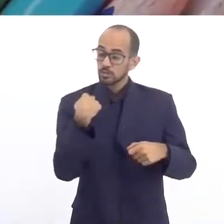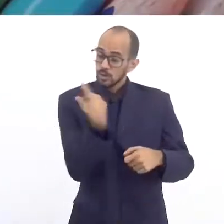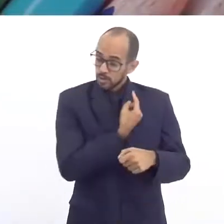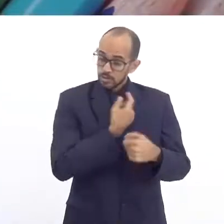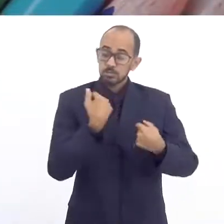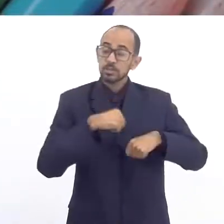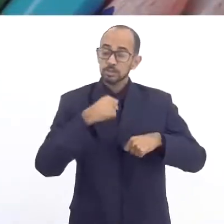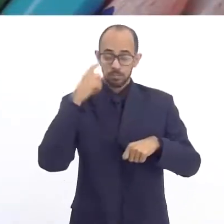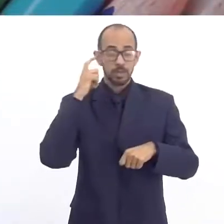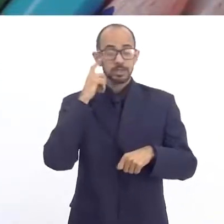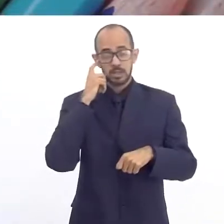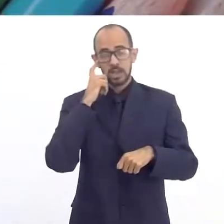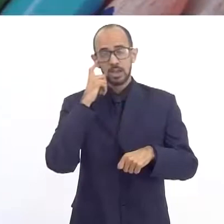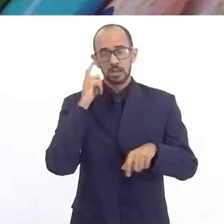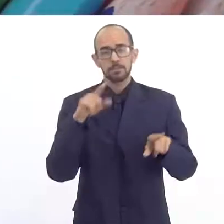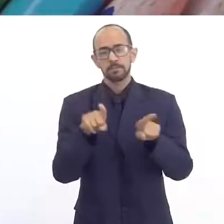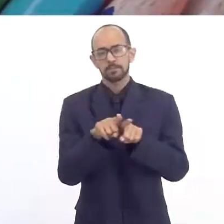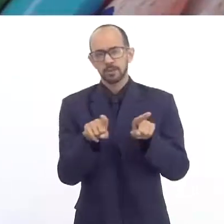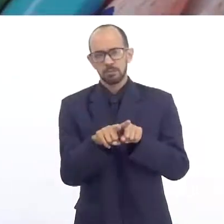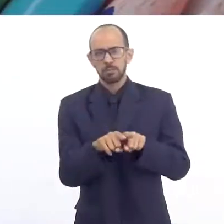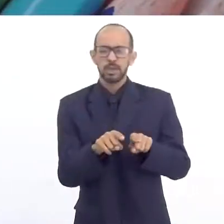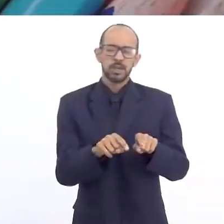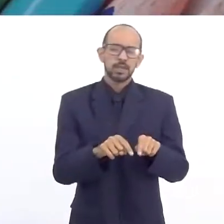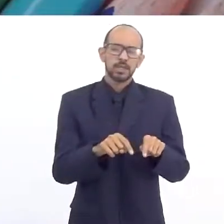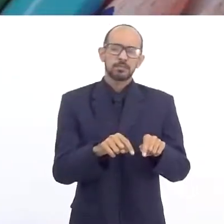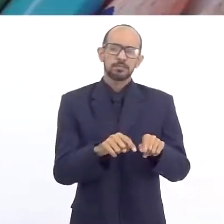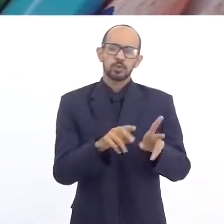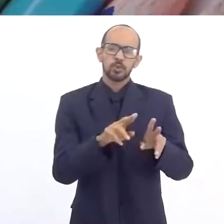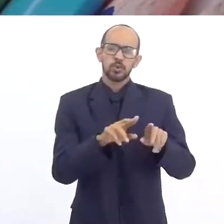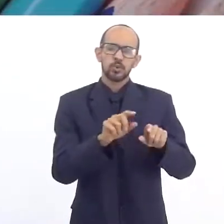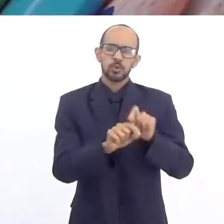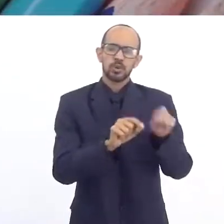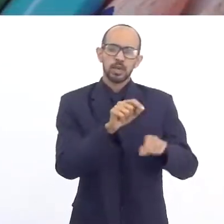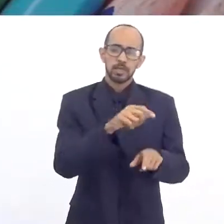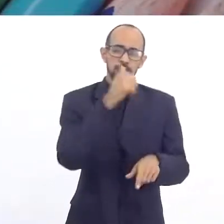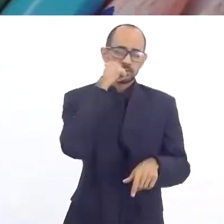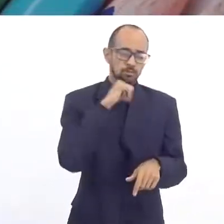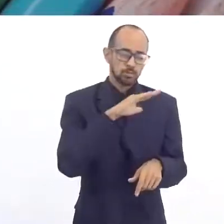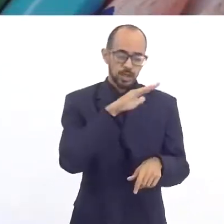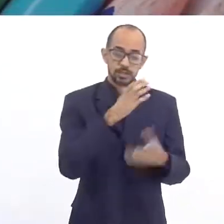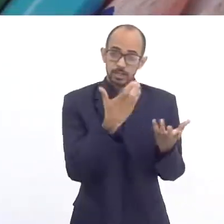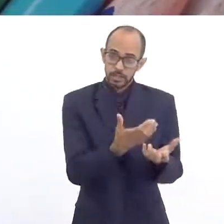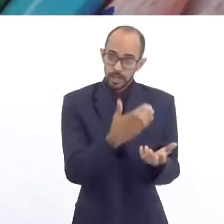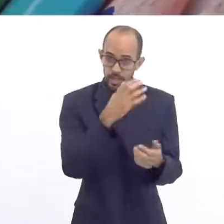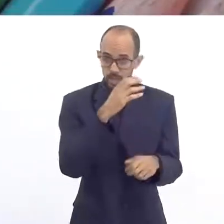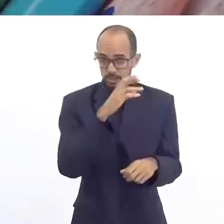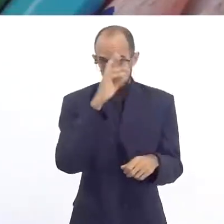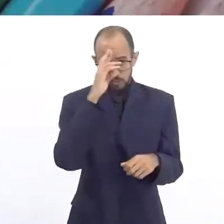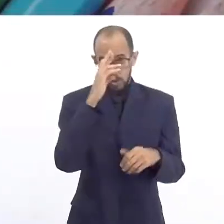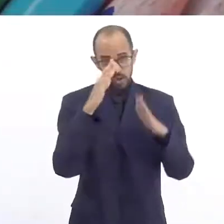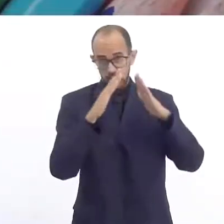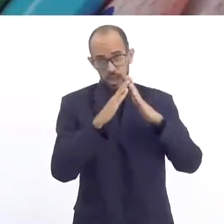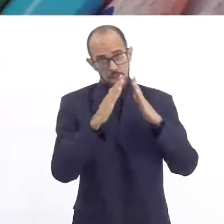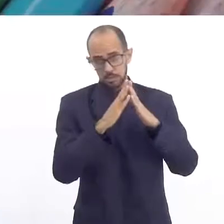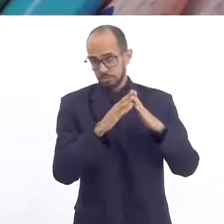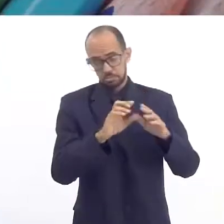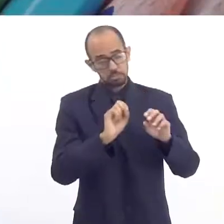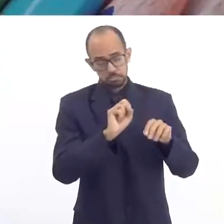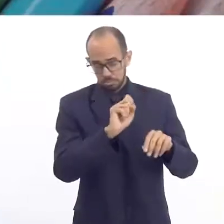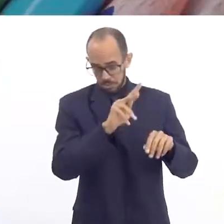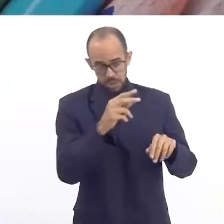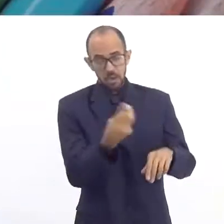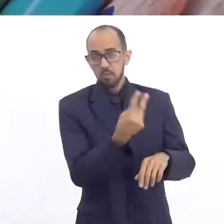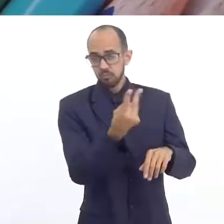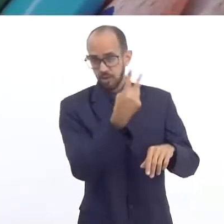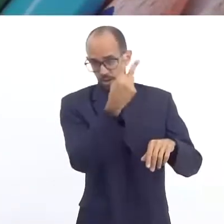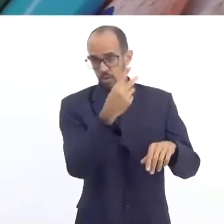precisa pensar, né? É a mesma coisa em relação às mulheres. Tudo bem, quer ser dona de casa, isso, a gente não é contra isso,